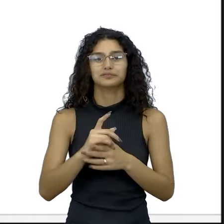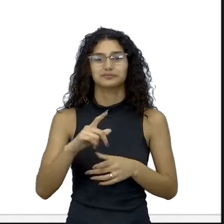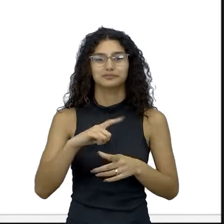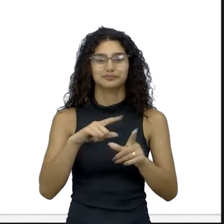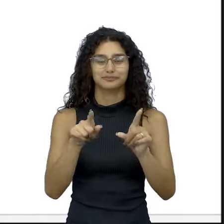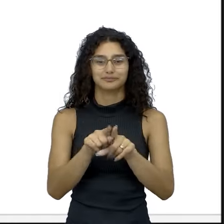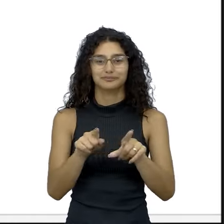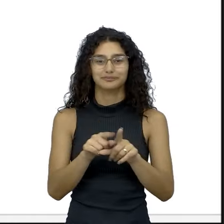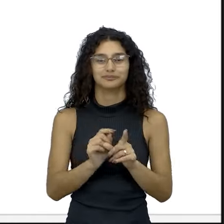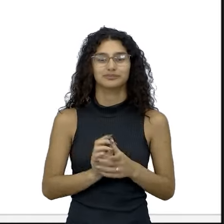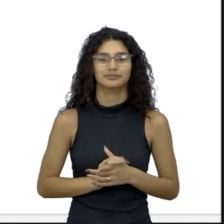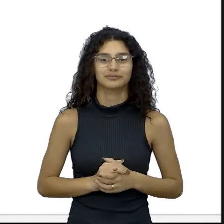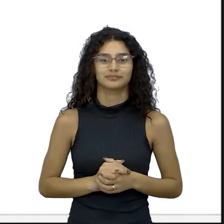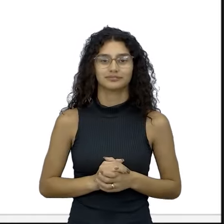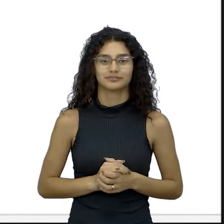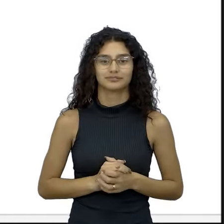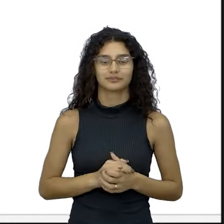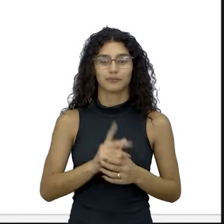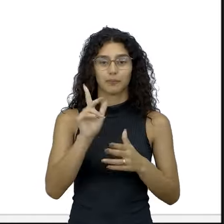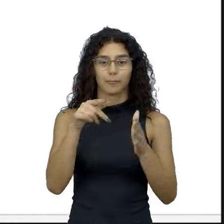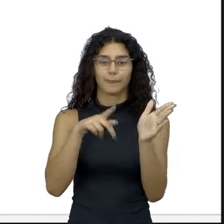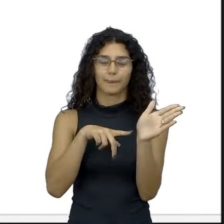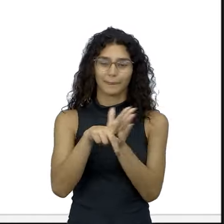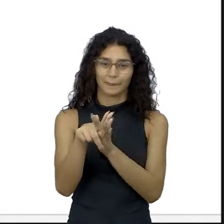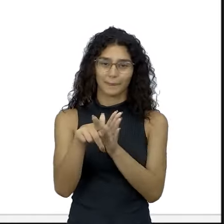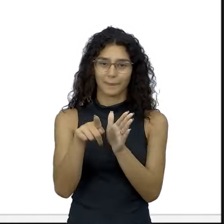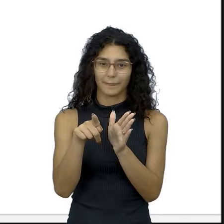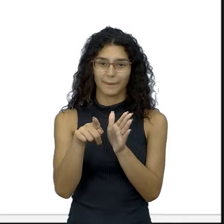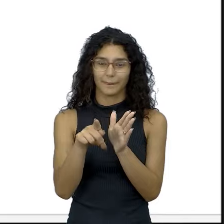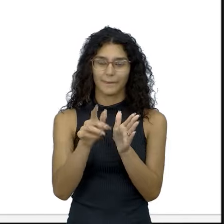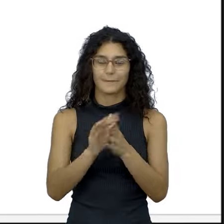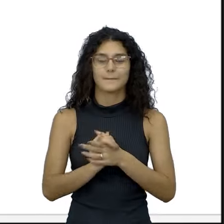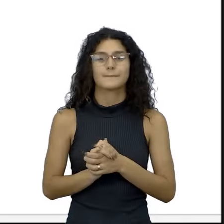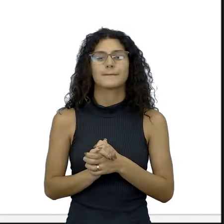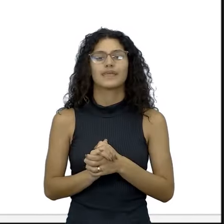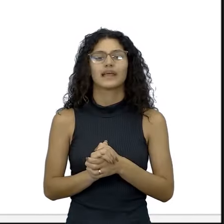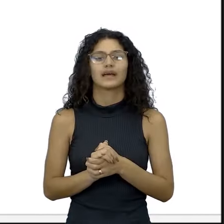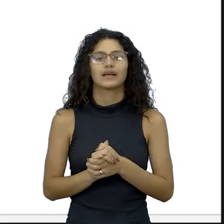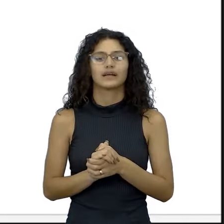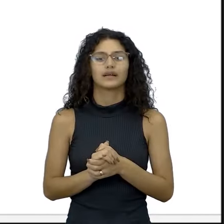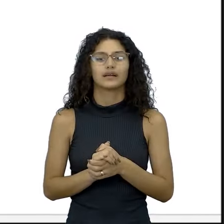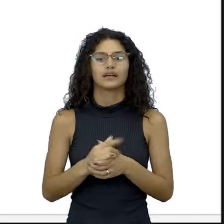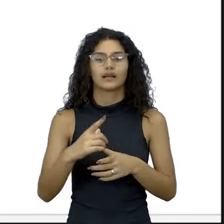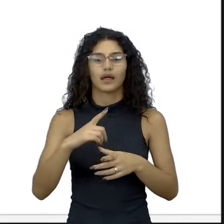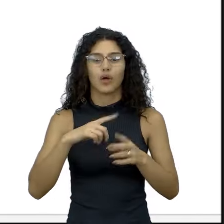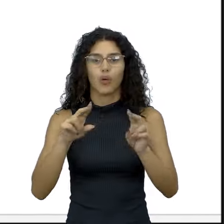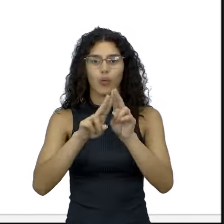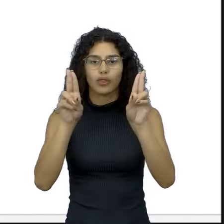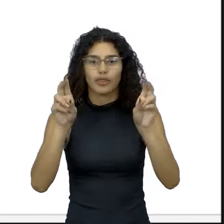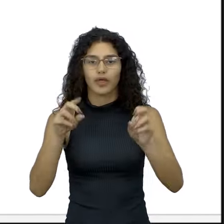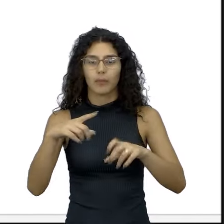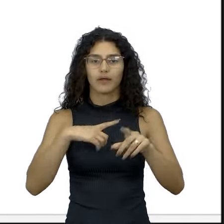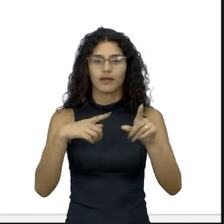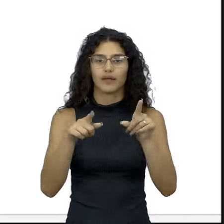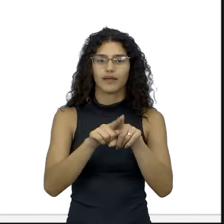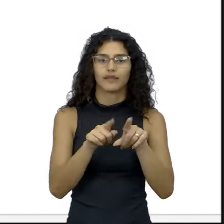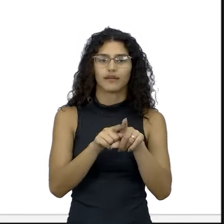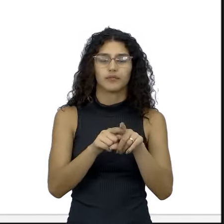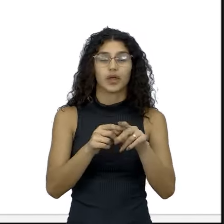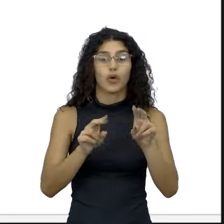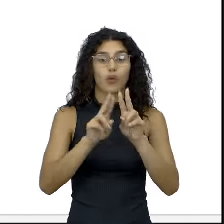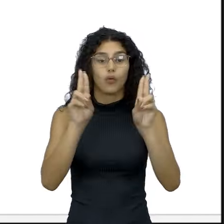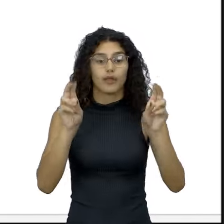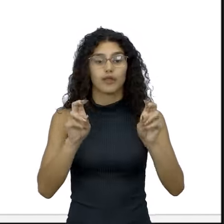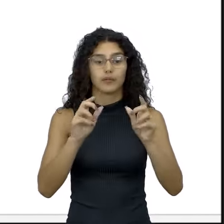trazer? Essa pergunta, professores, ela focaliza o tema, o assunto